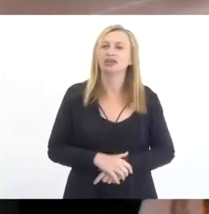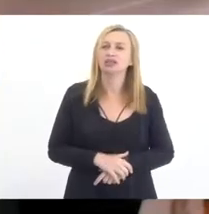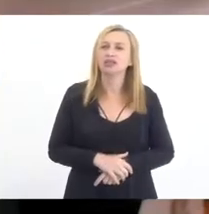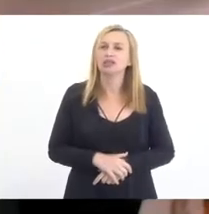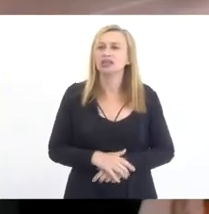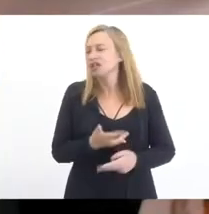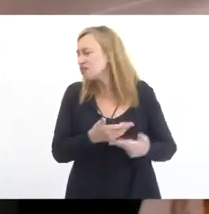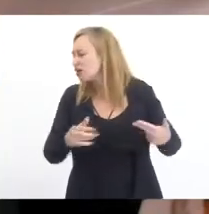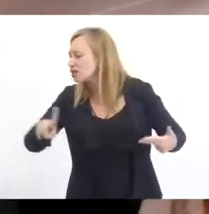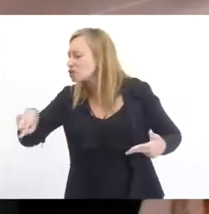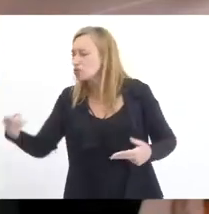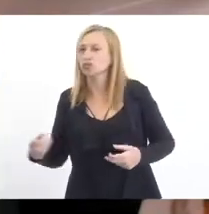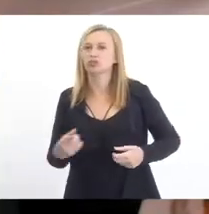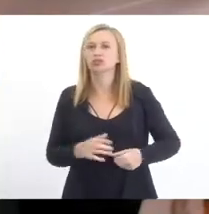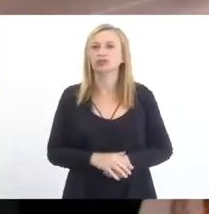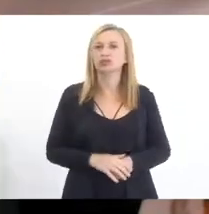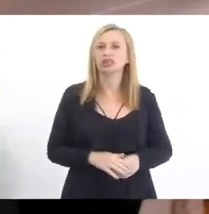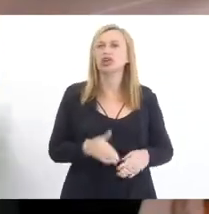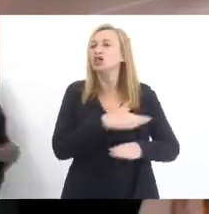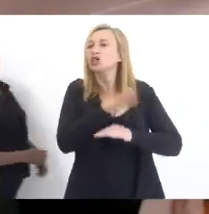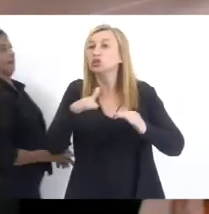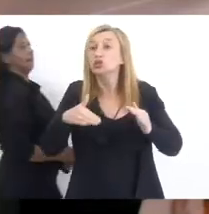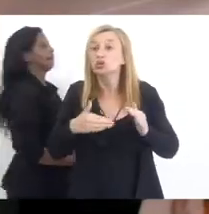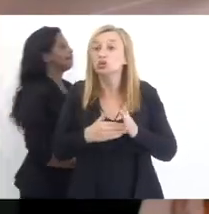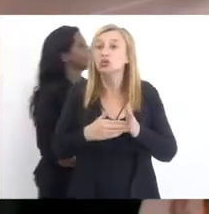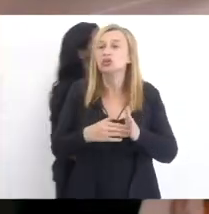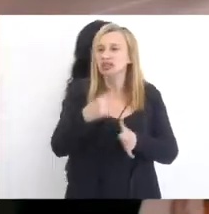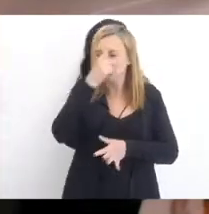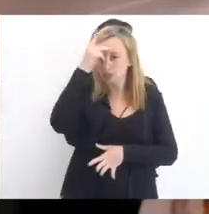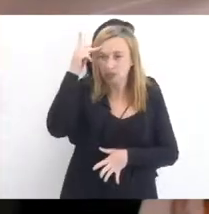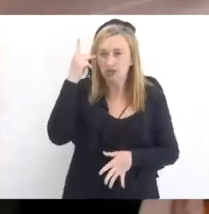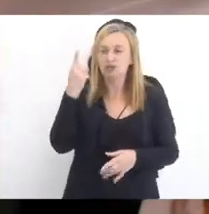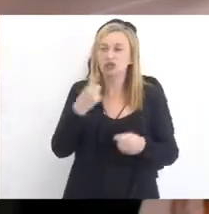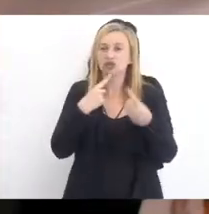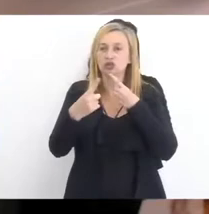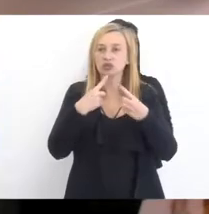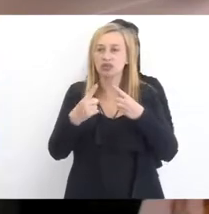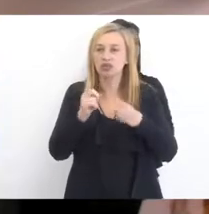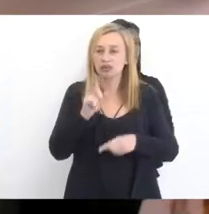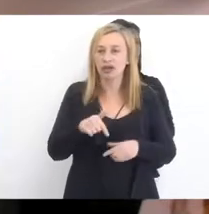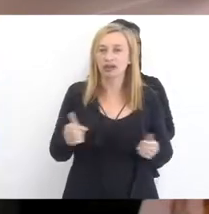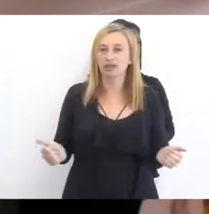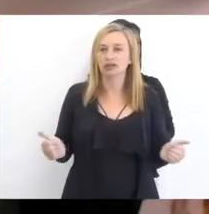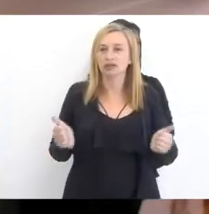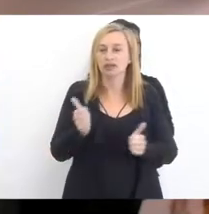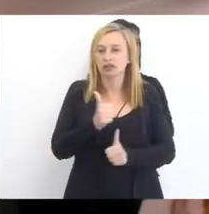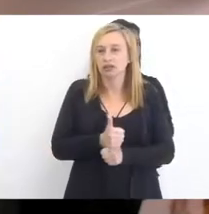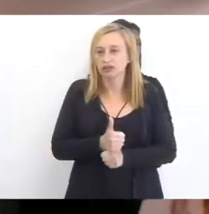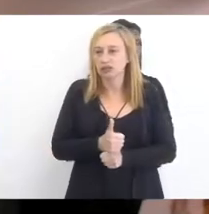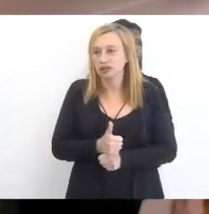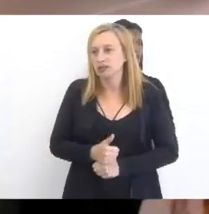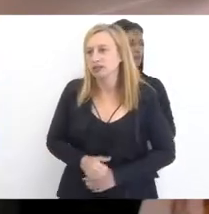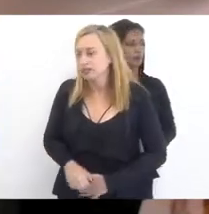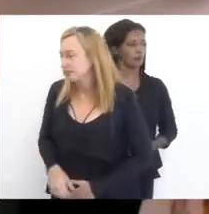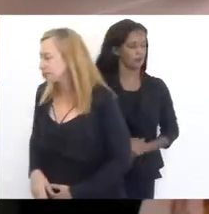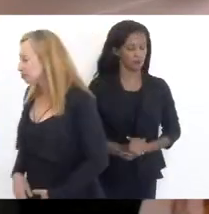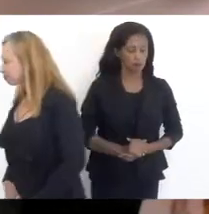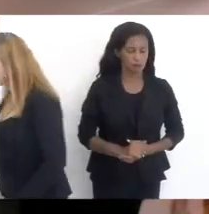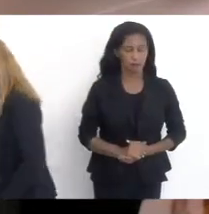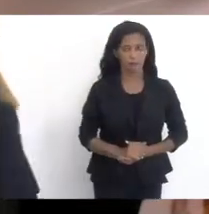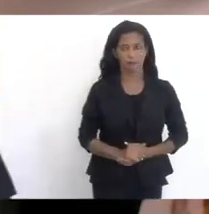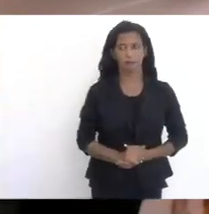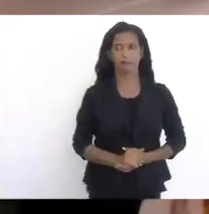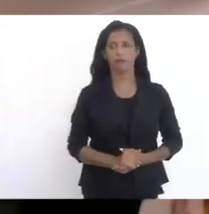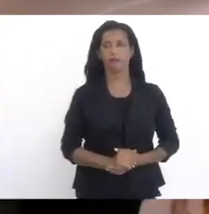e muitos outros. E todos esses atores, e a nossa discussão à época, na própria AB, que nos recebia, né, com